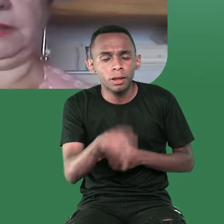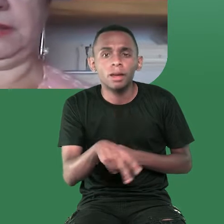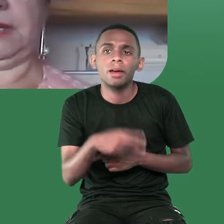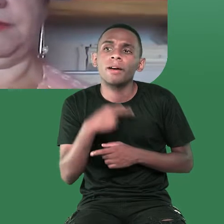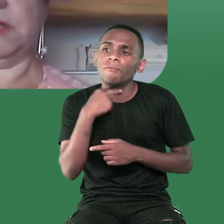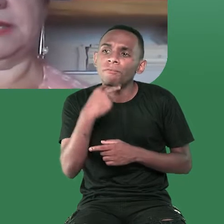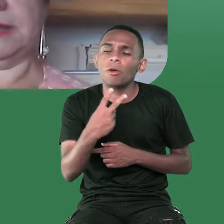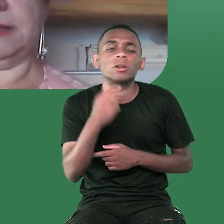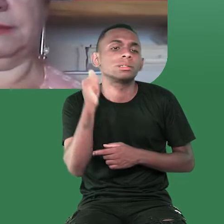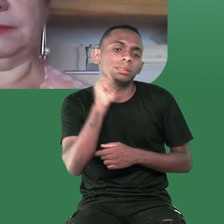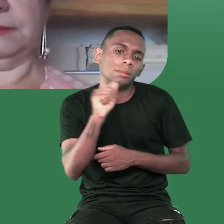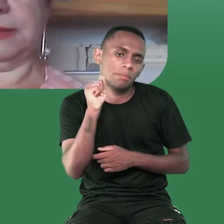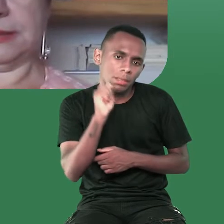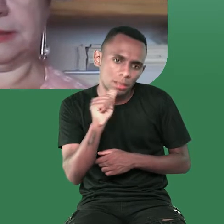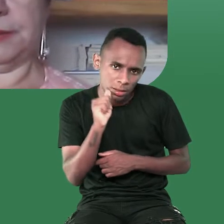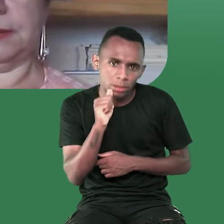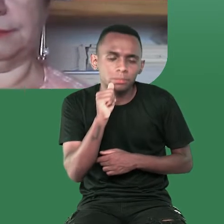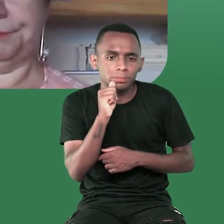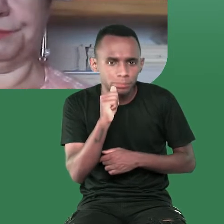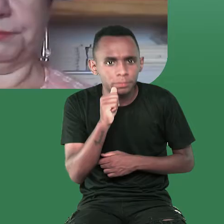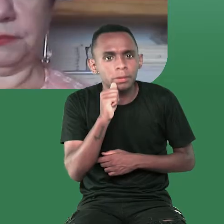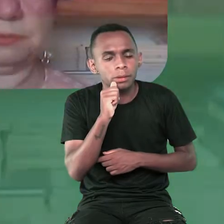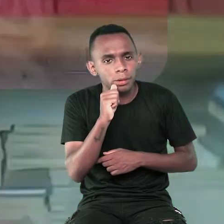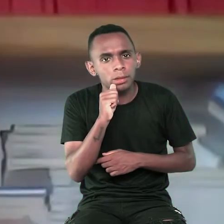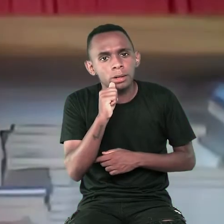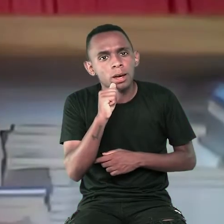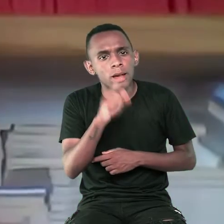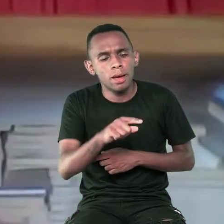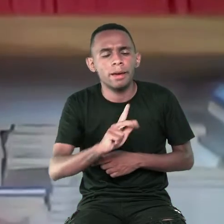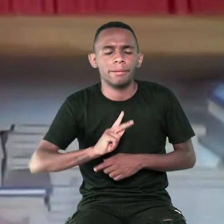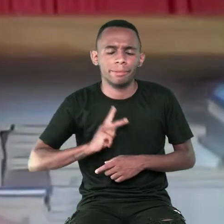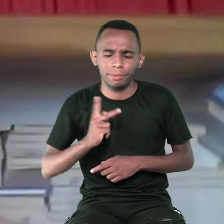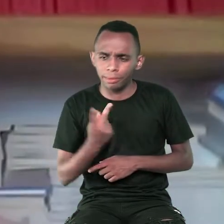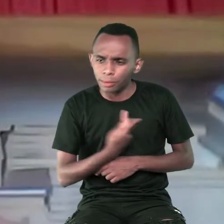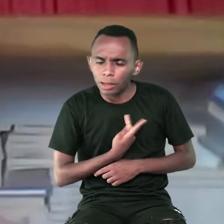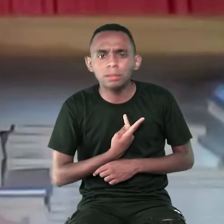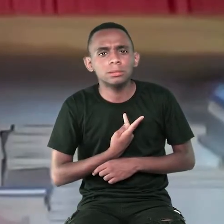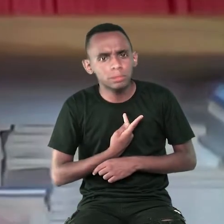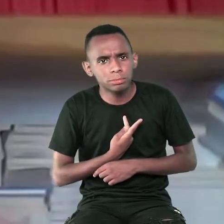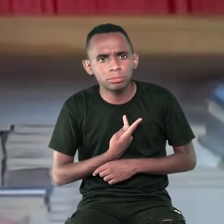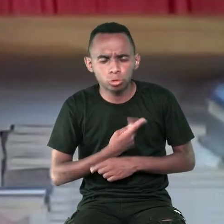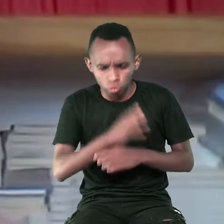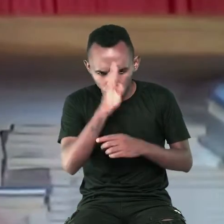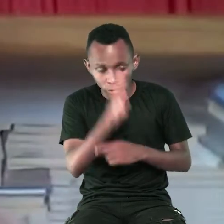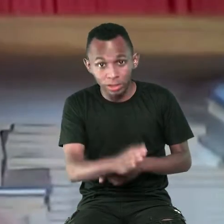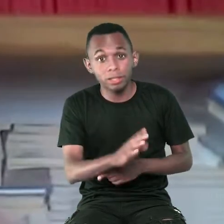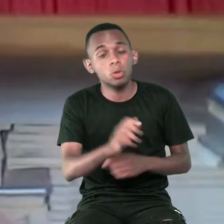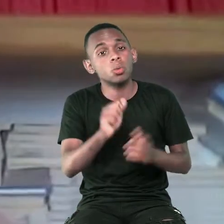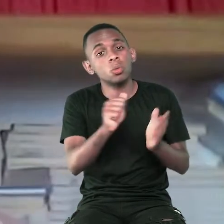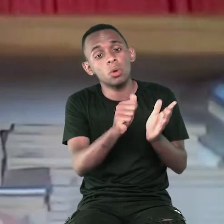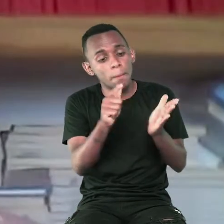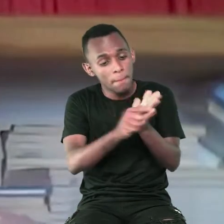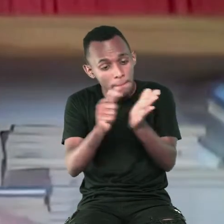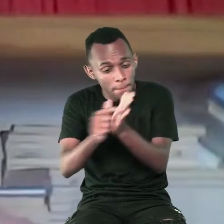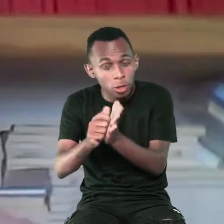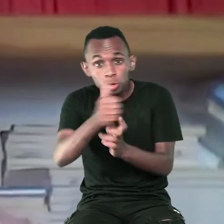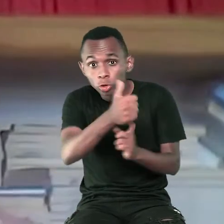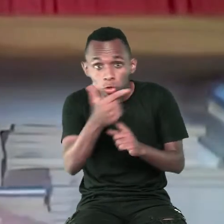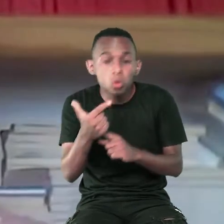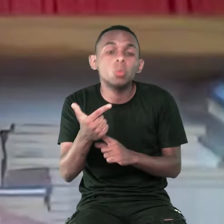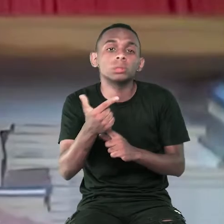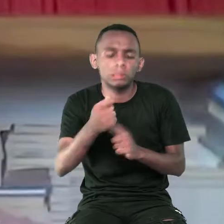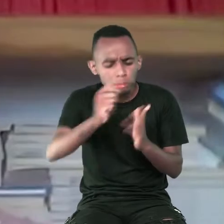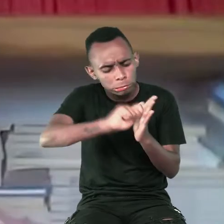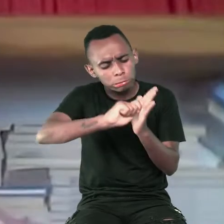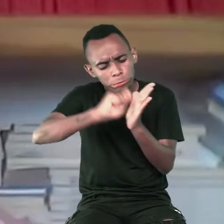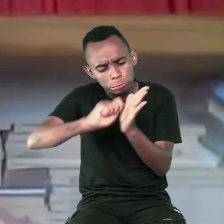dessa menina, né? A voz dessa menina transexual. Veio de uma vez só. Eu escrevi 12 páginas de uma